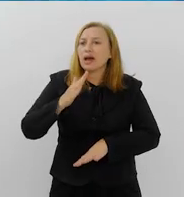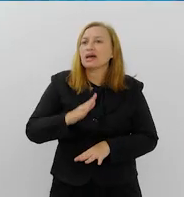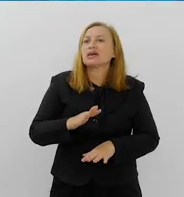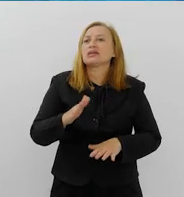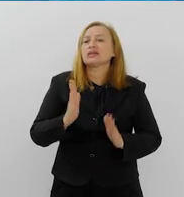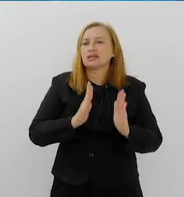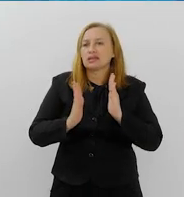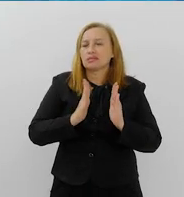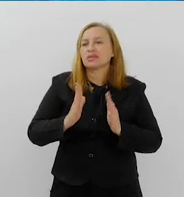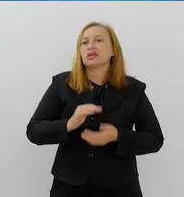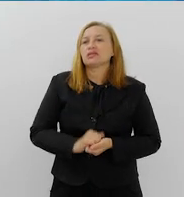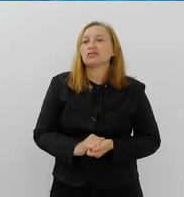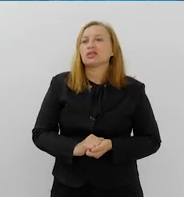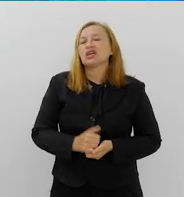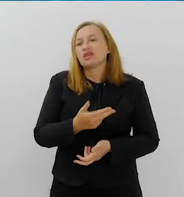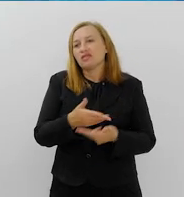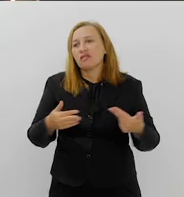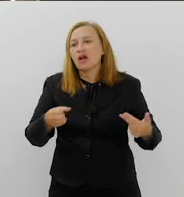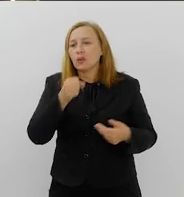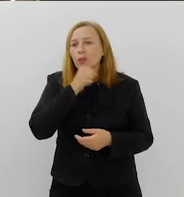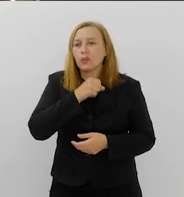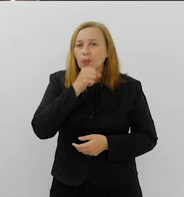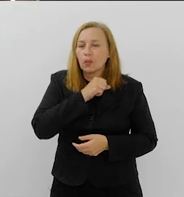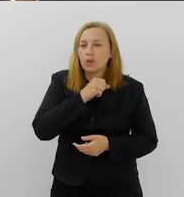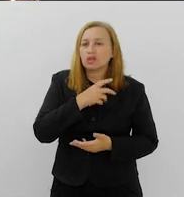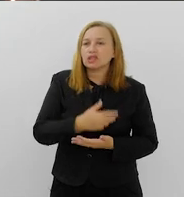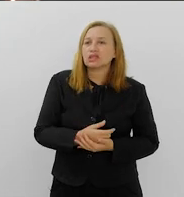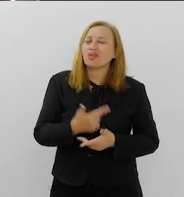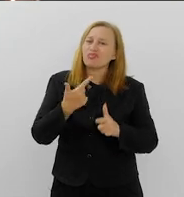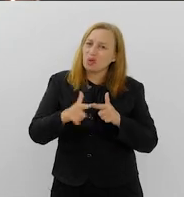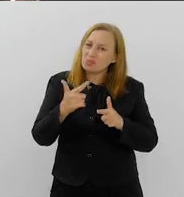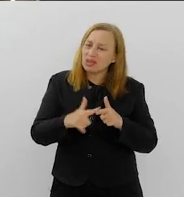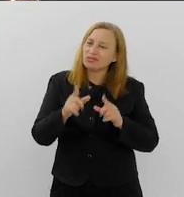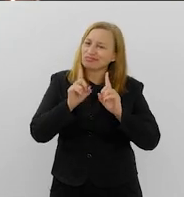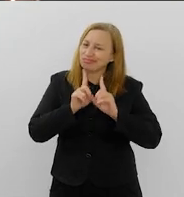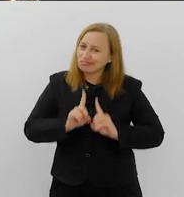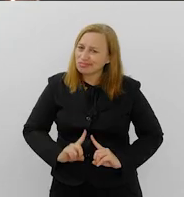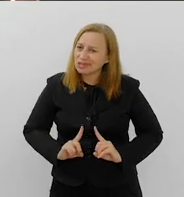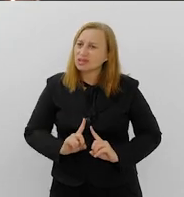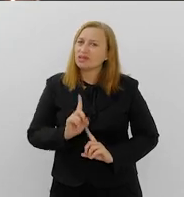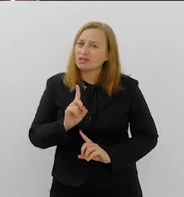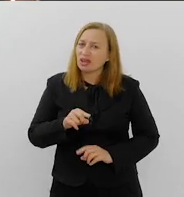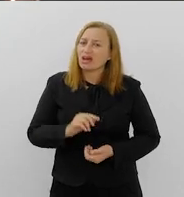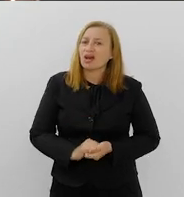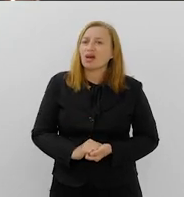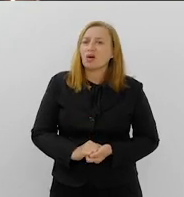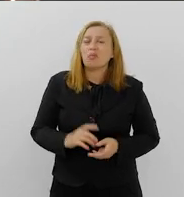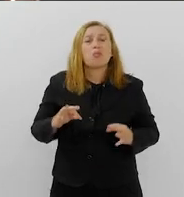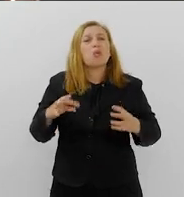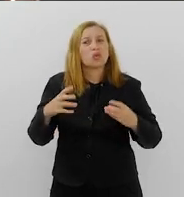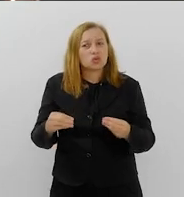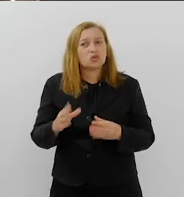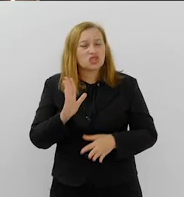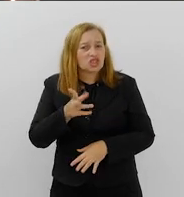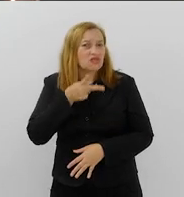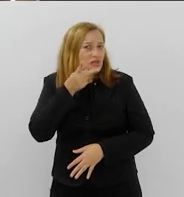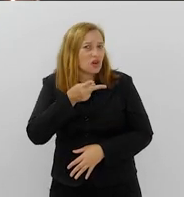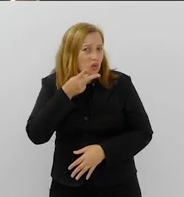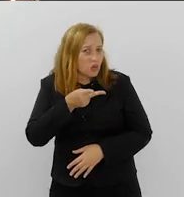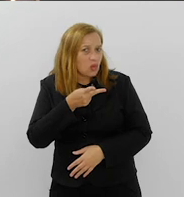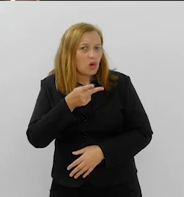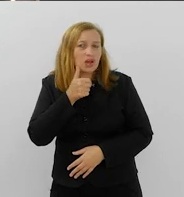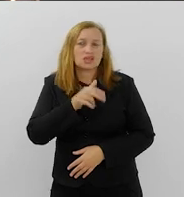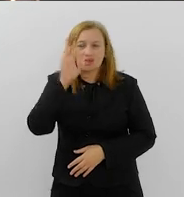mais essa faixa etária, E muitos né? idosos, eles acabam tendo problemas de depressão, né? Enfim, por tudo isso que a